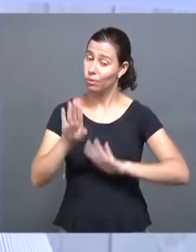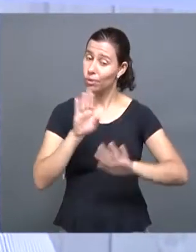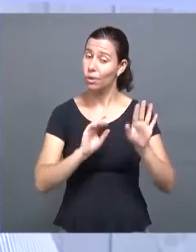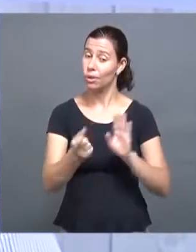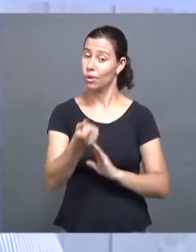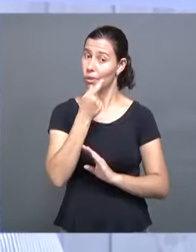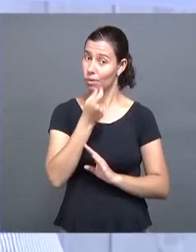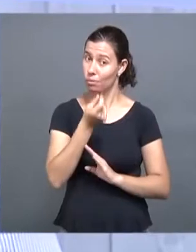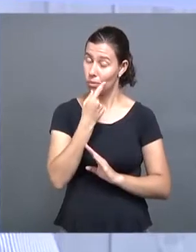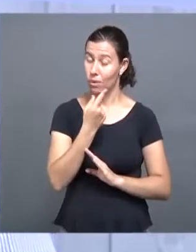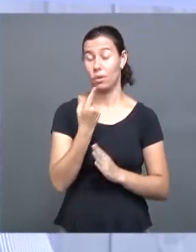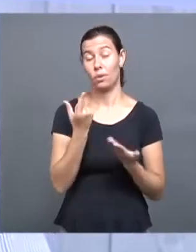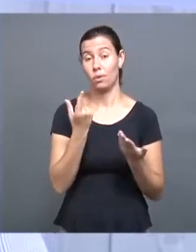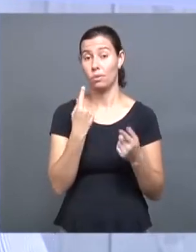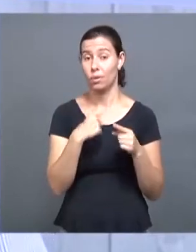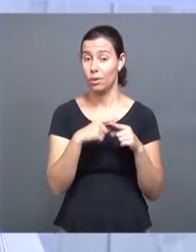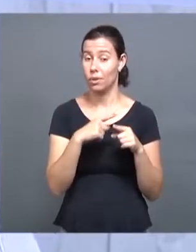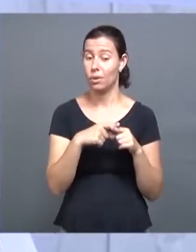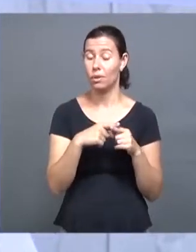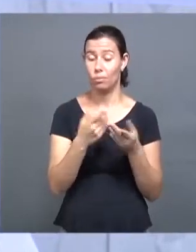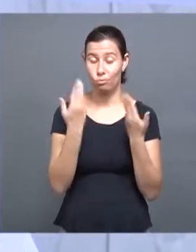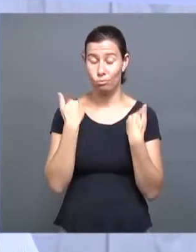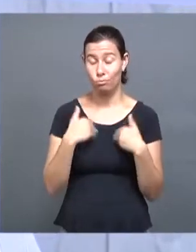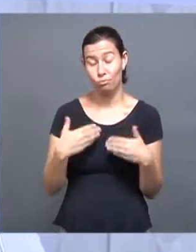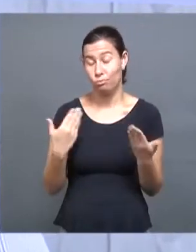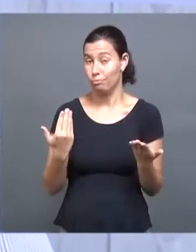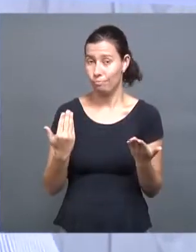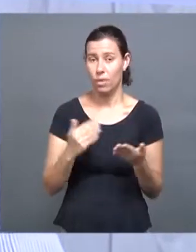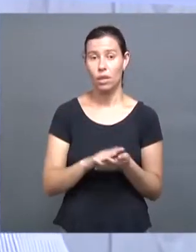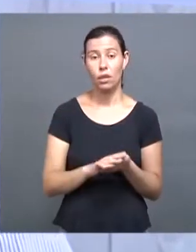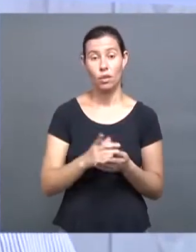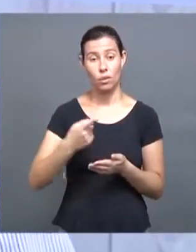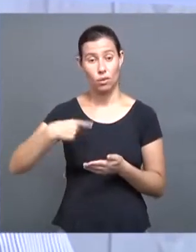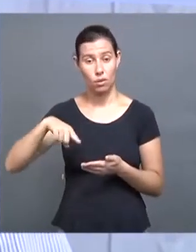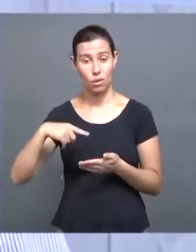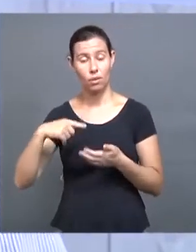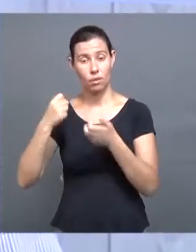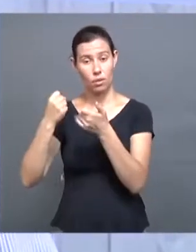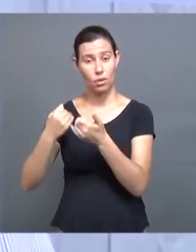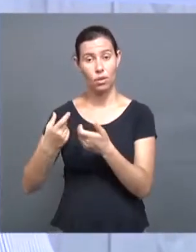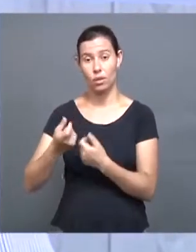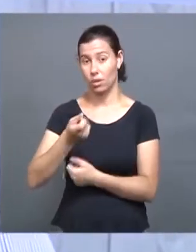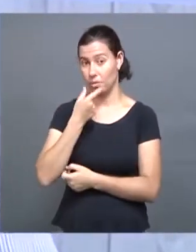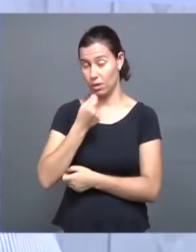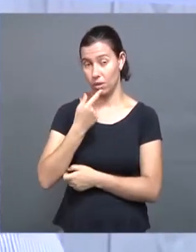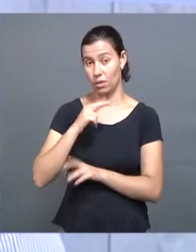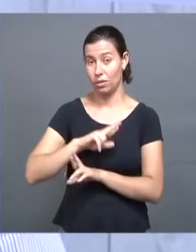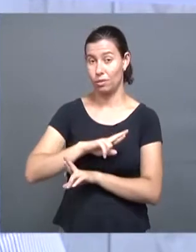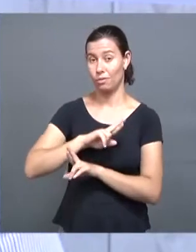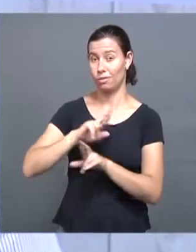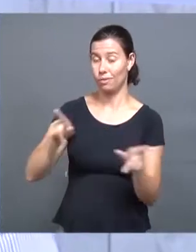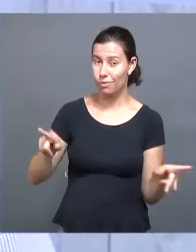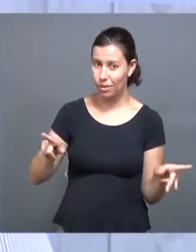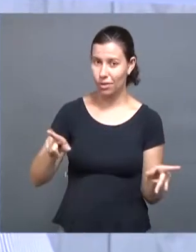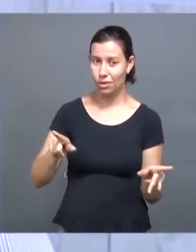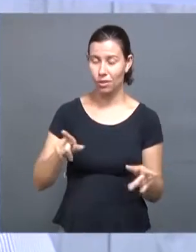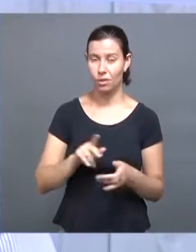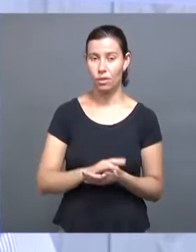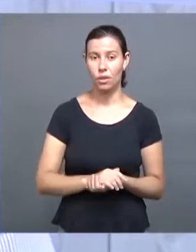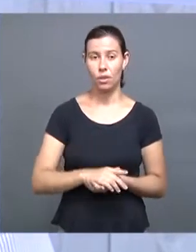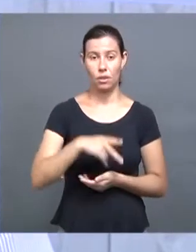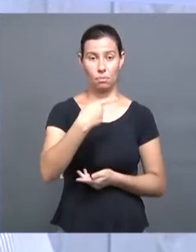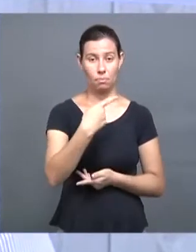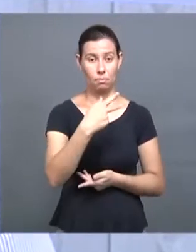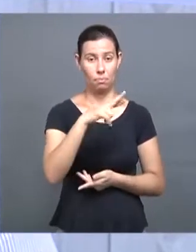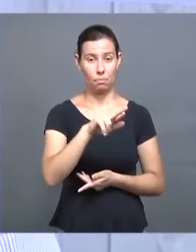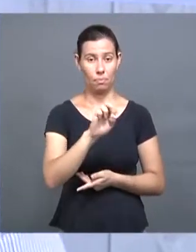analgésicos comuns. E os preventivos ou profiláticos que a gente fala, normalmente não são analgésicos. Isso é uma outra coisa